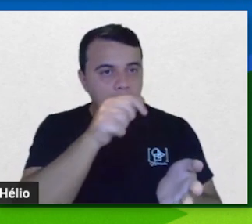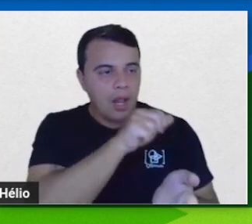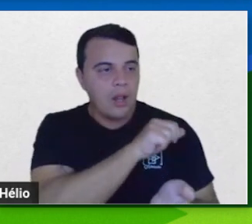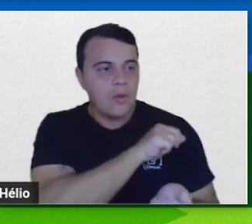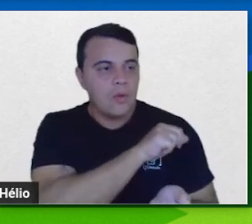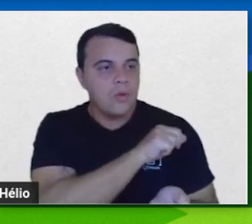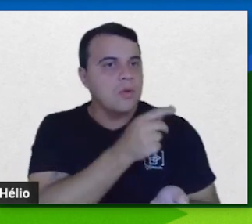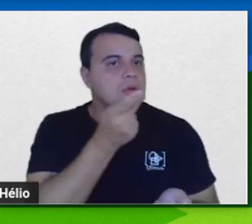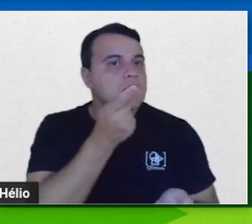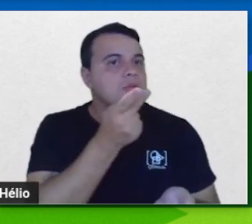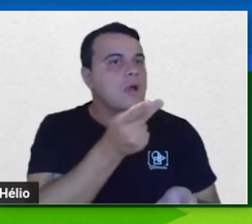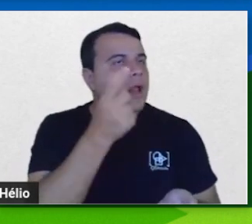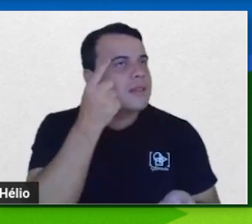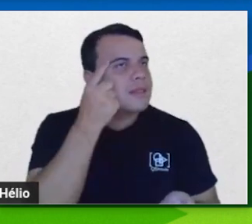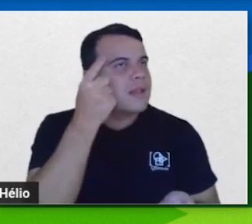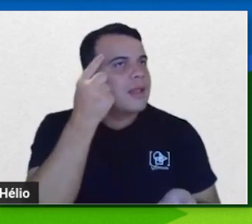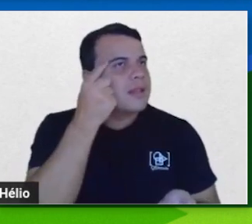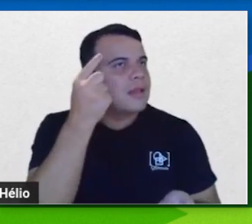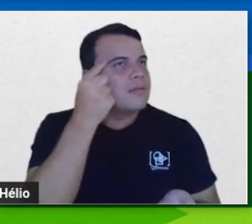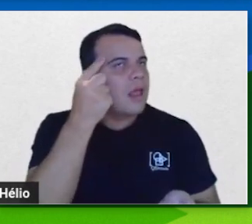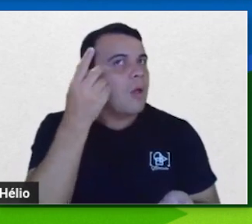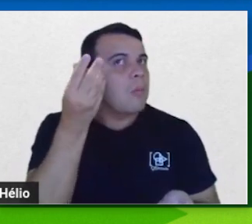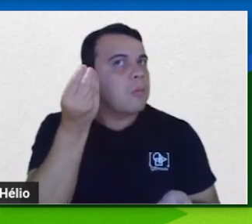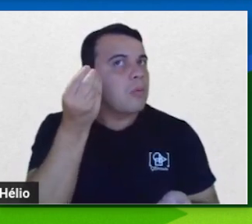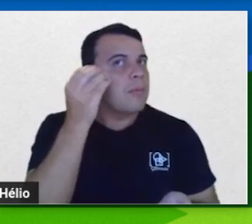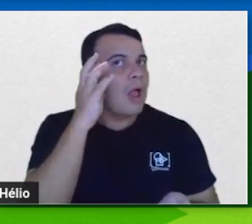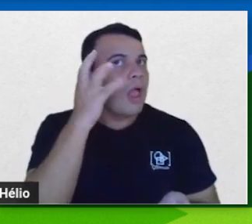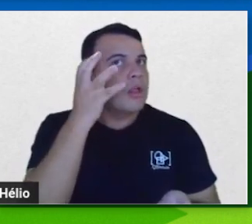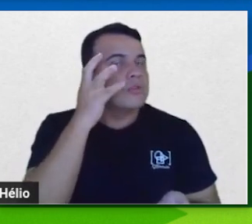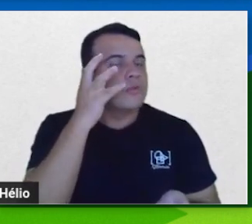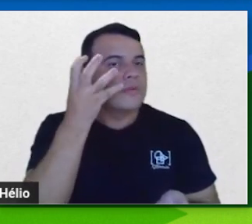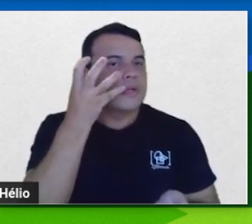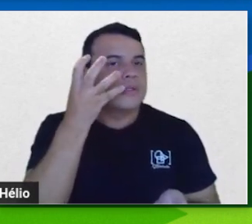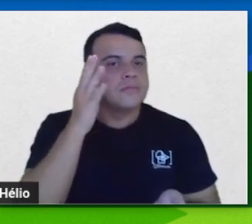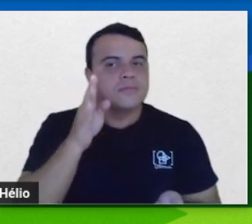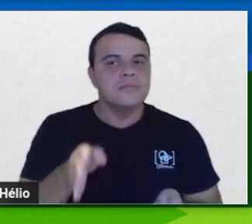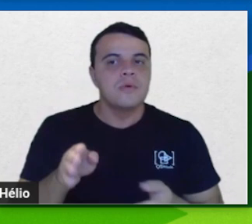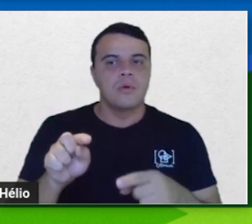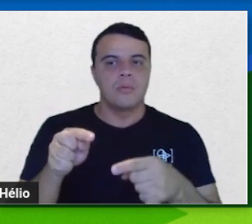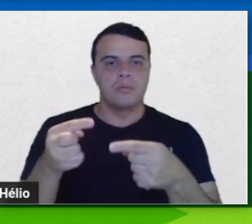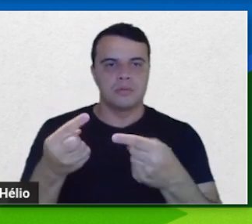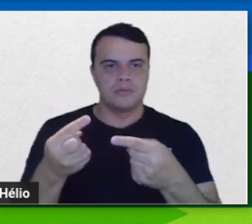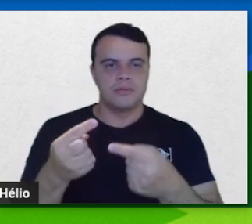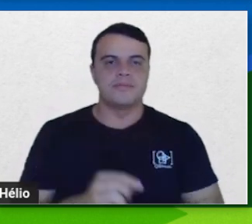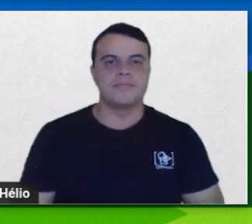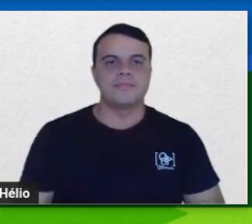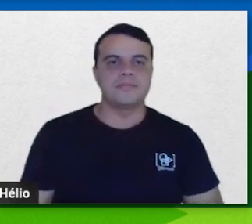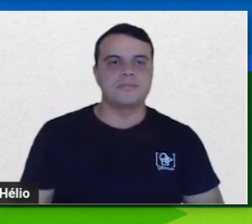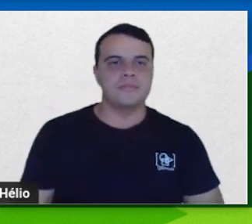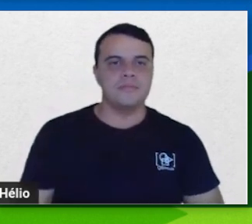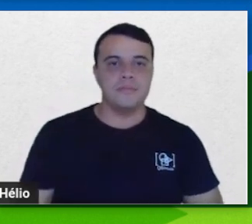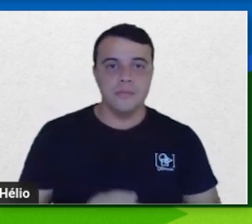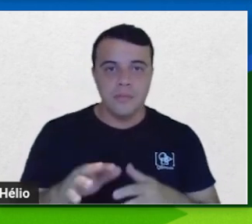gerar ideias criativas para resolver um desafio.